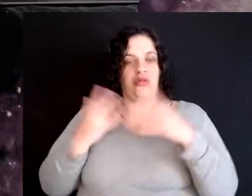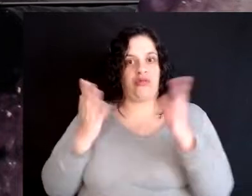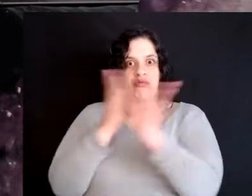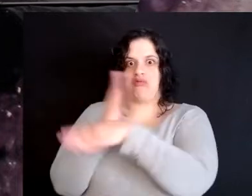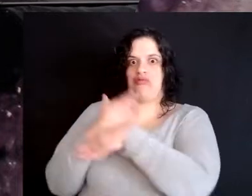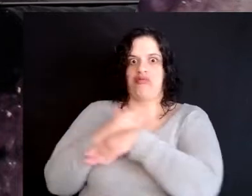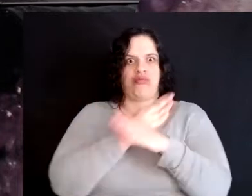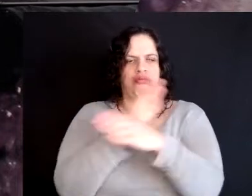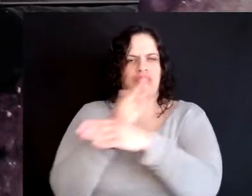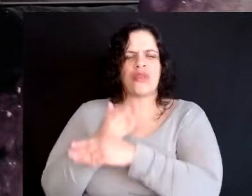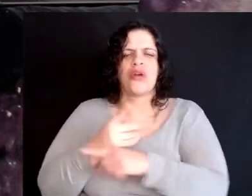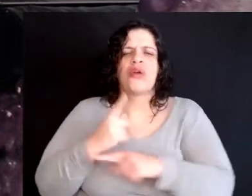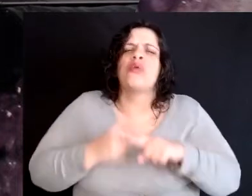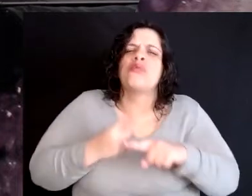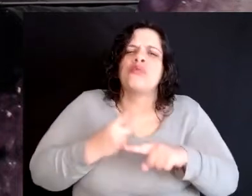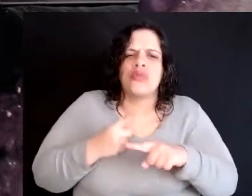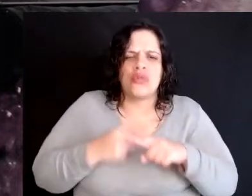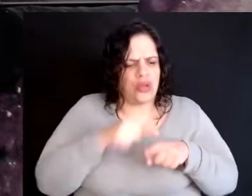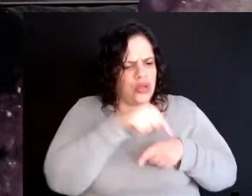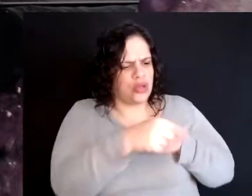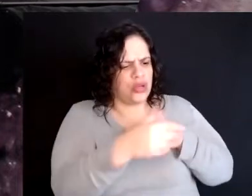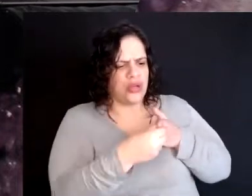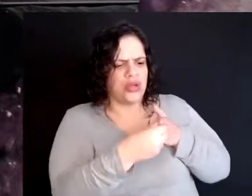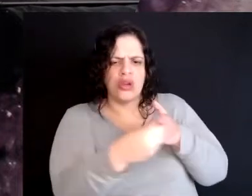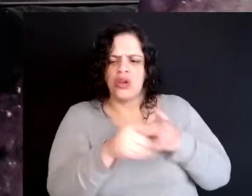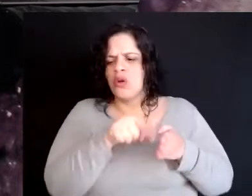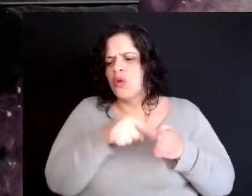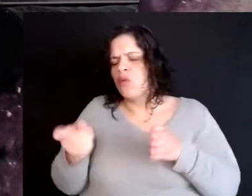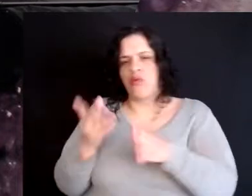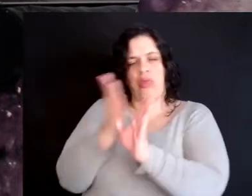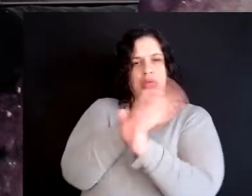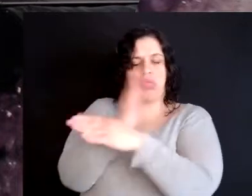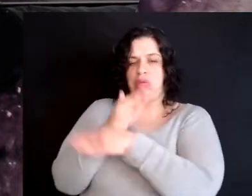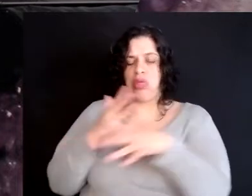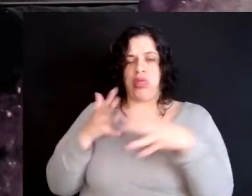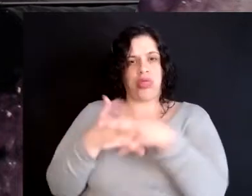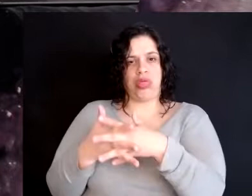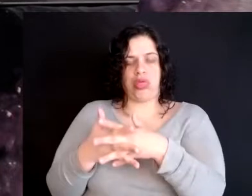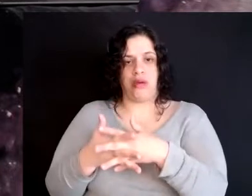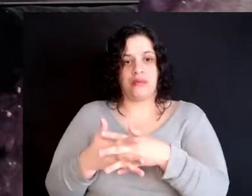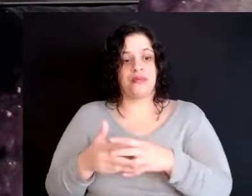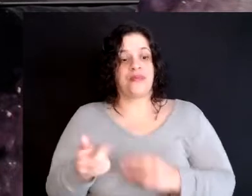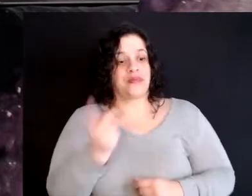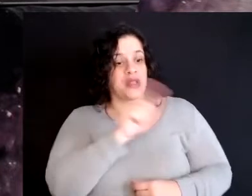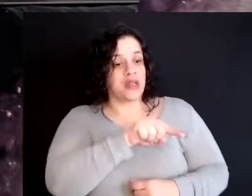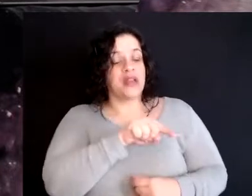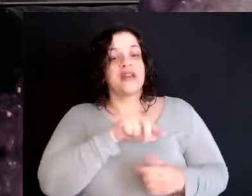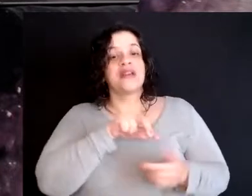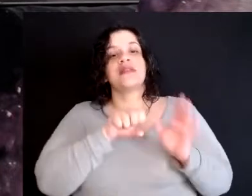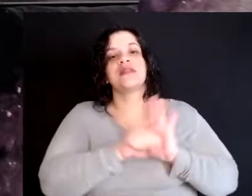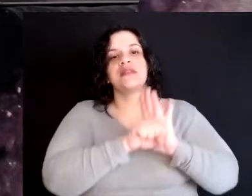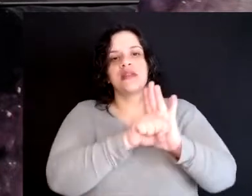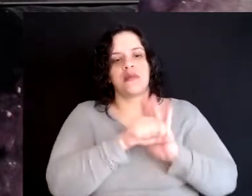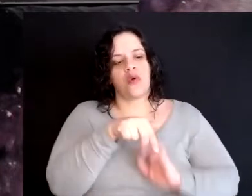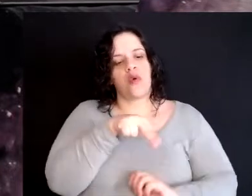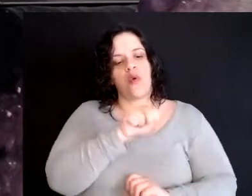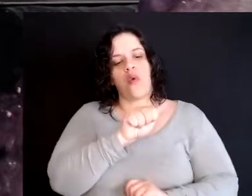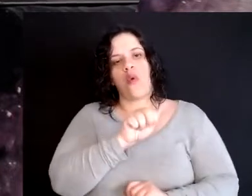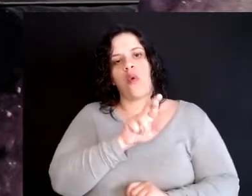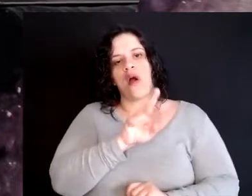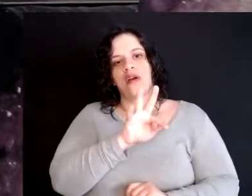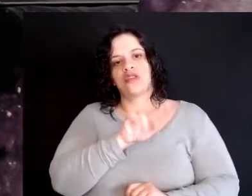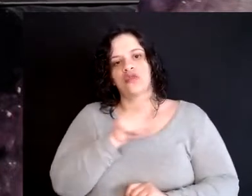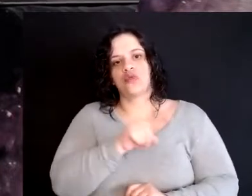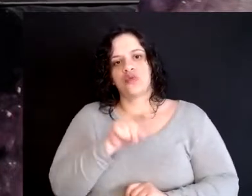desorienta. Agora, por que um orienta e outro desorienta? O Sol Ser simboliza o quartzo, e o